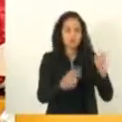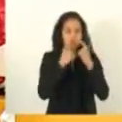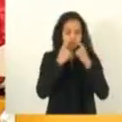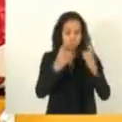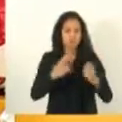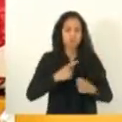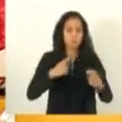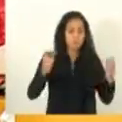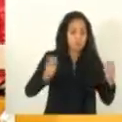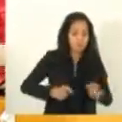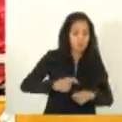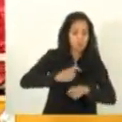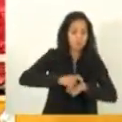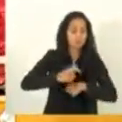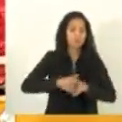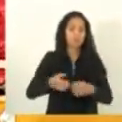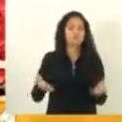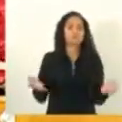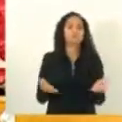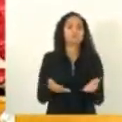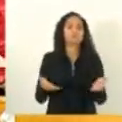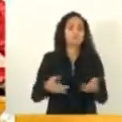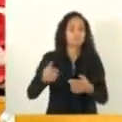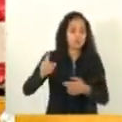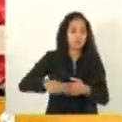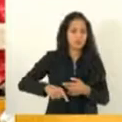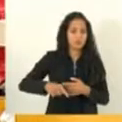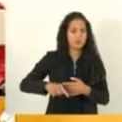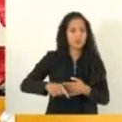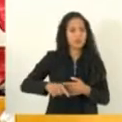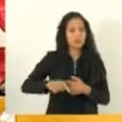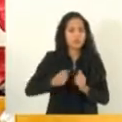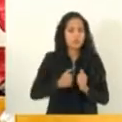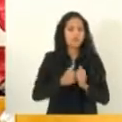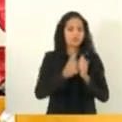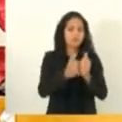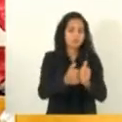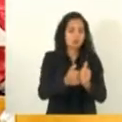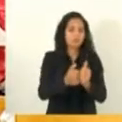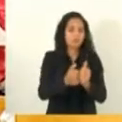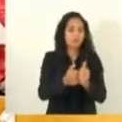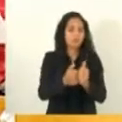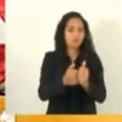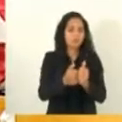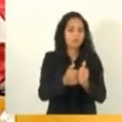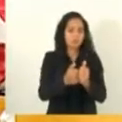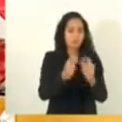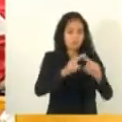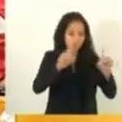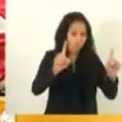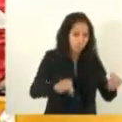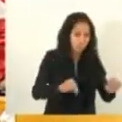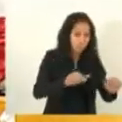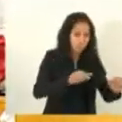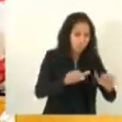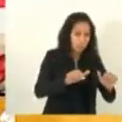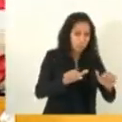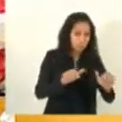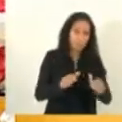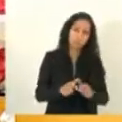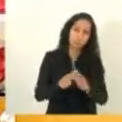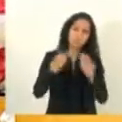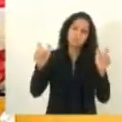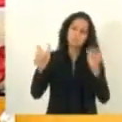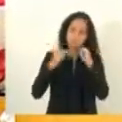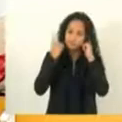gente pudesse chegar nesse momento em sintonia entre os servidores, boa parte dos